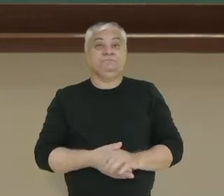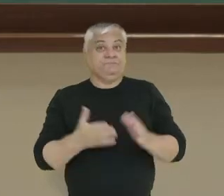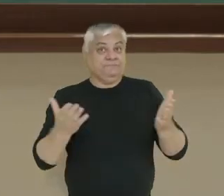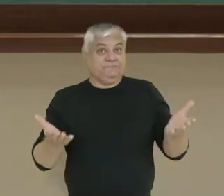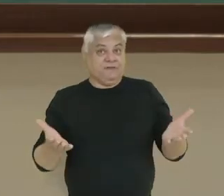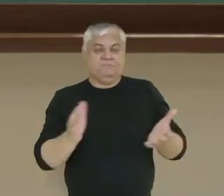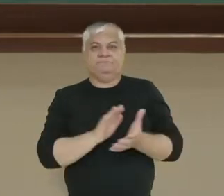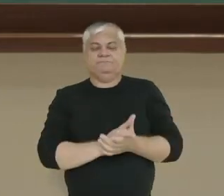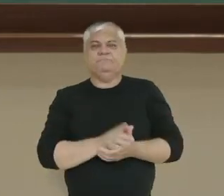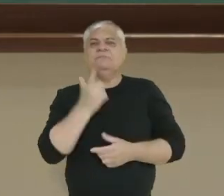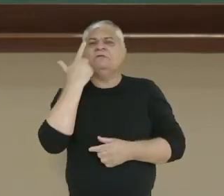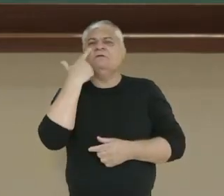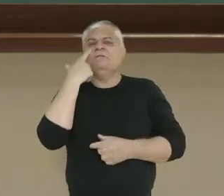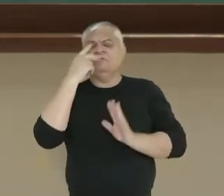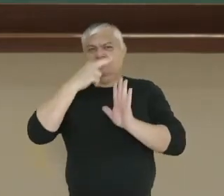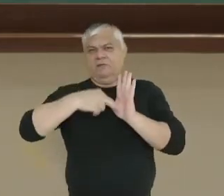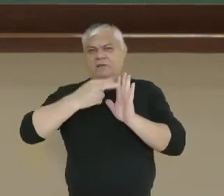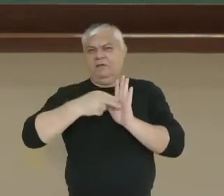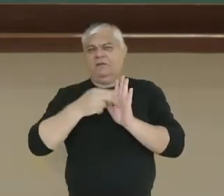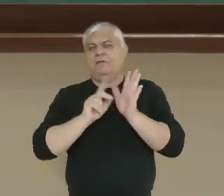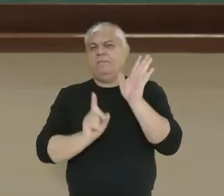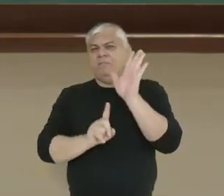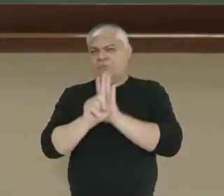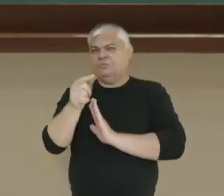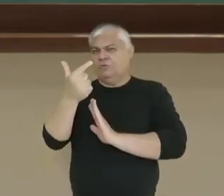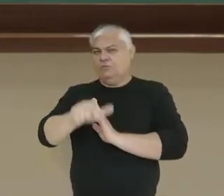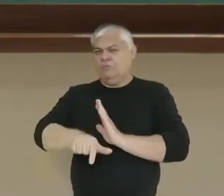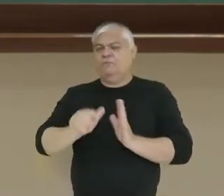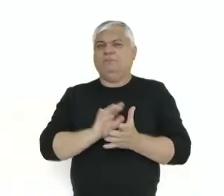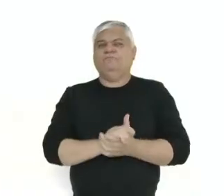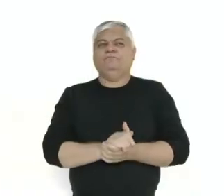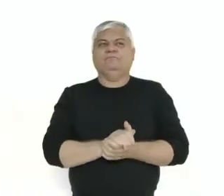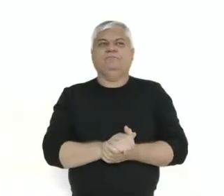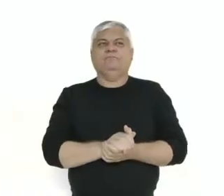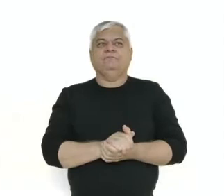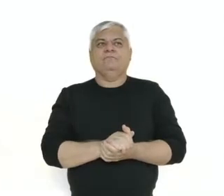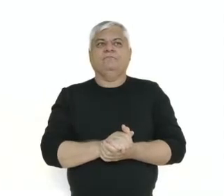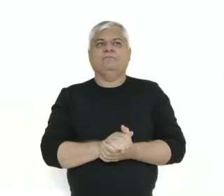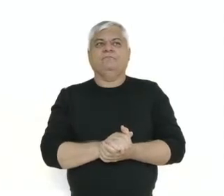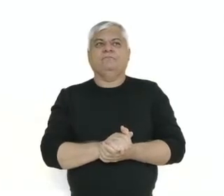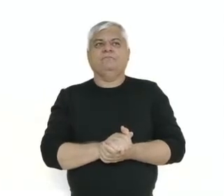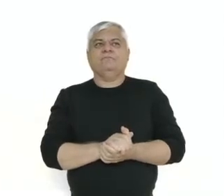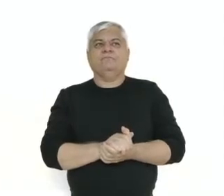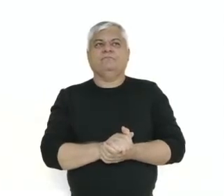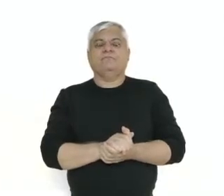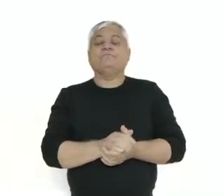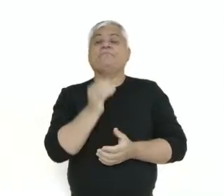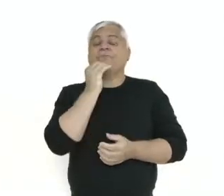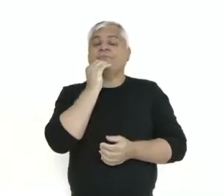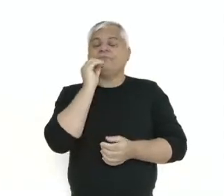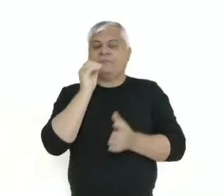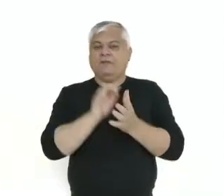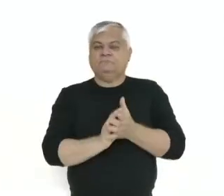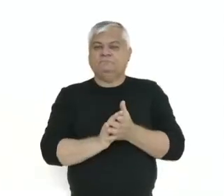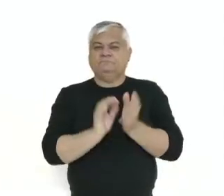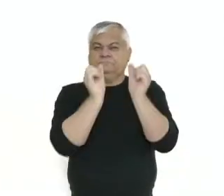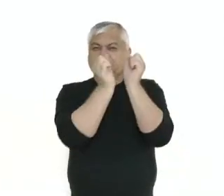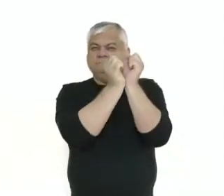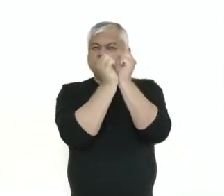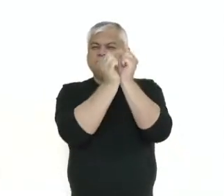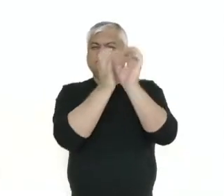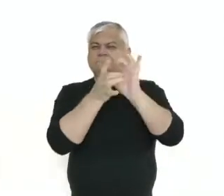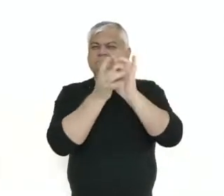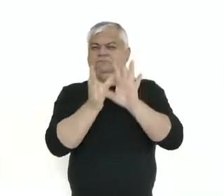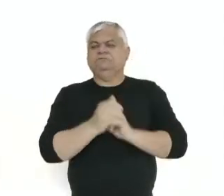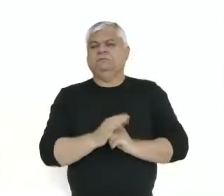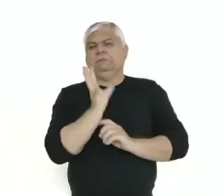Então, pessoal, vamos ler de pertinho então essa pergunta. Olha só, o processo de abolição no Brasil foi lento e gradual.